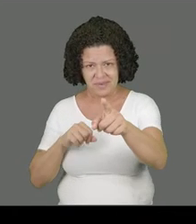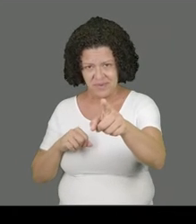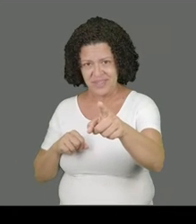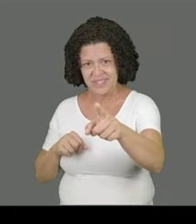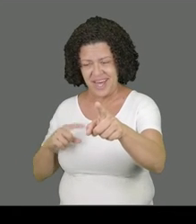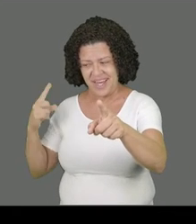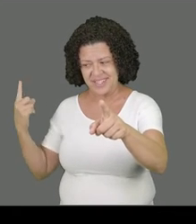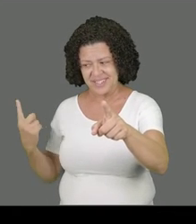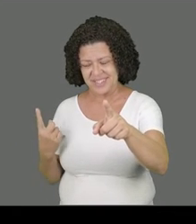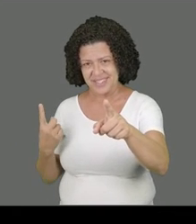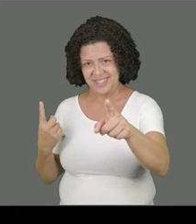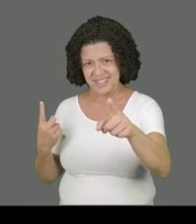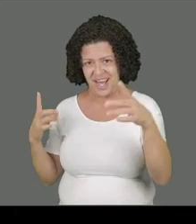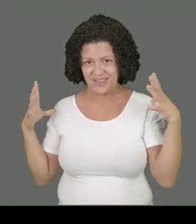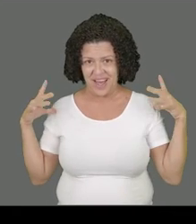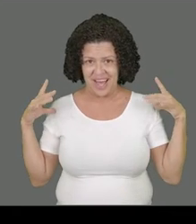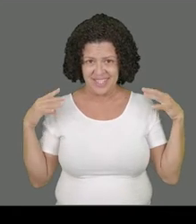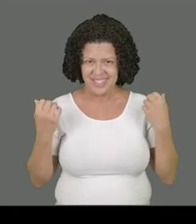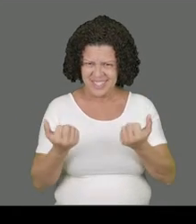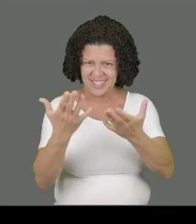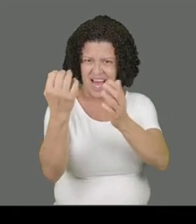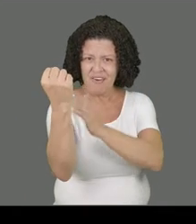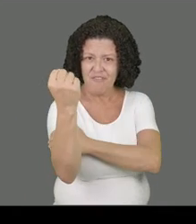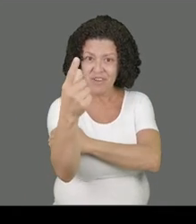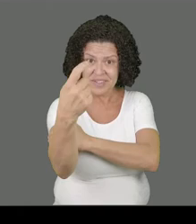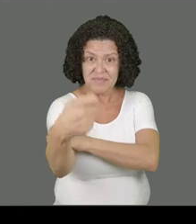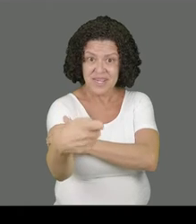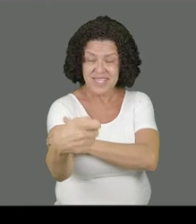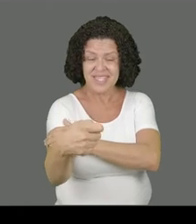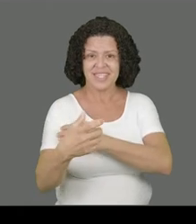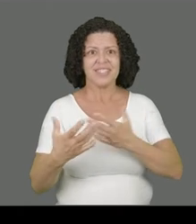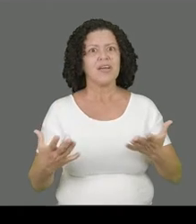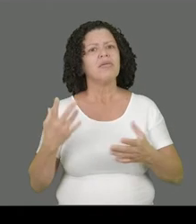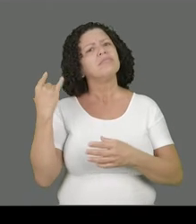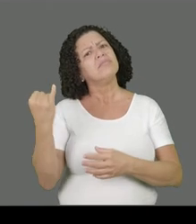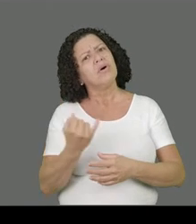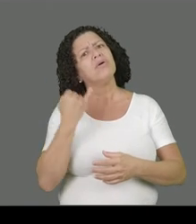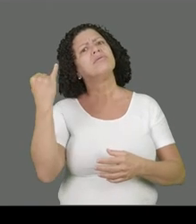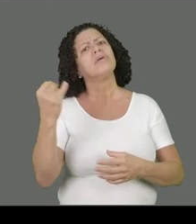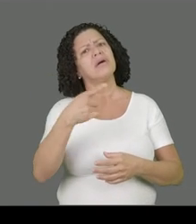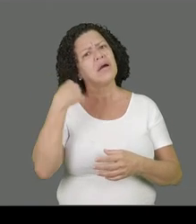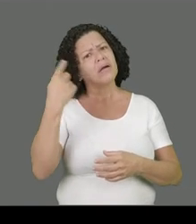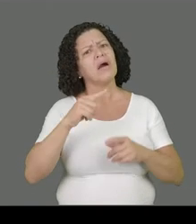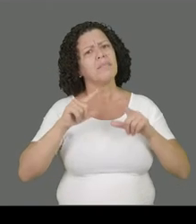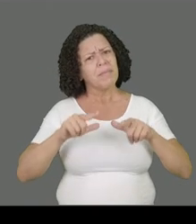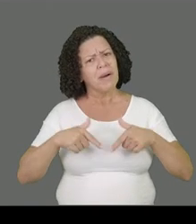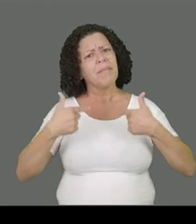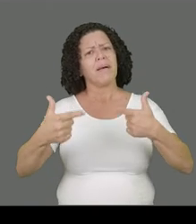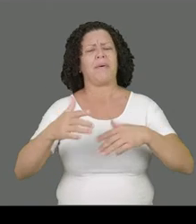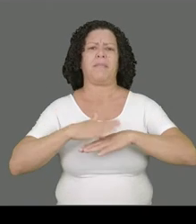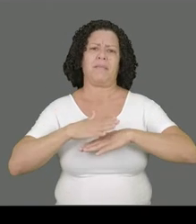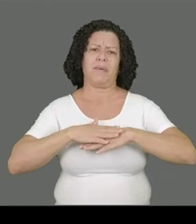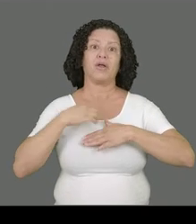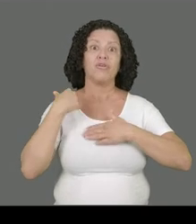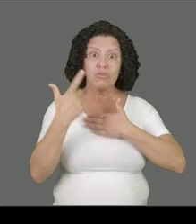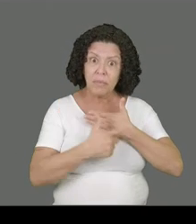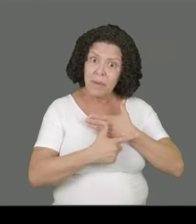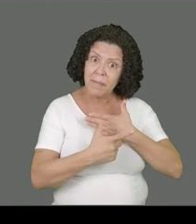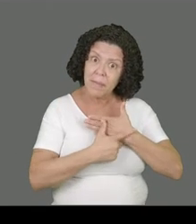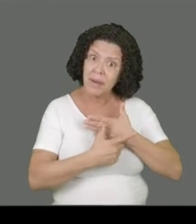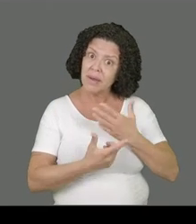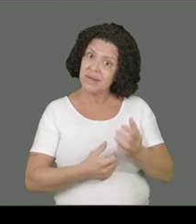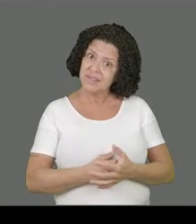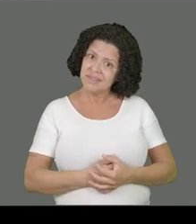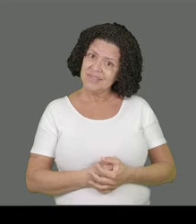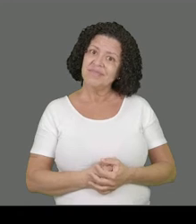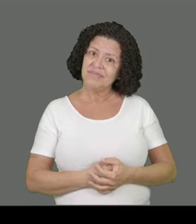nós estaremos aqui ao seu lado para lhes dar a força necessária. Então, é importante que nós façamos a nossa